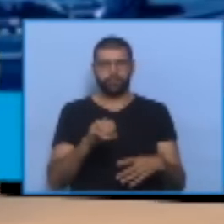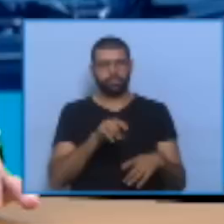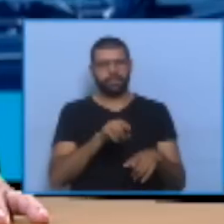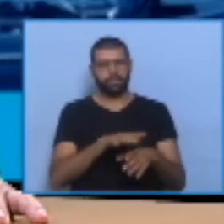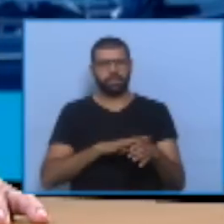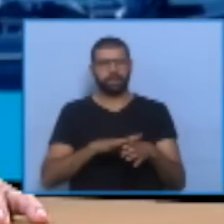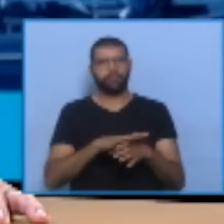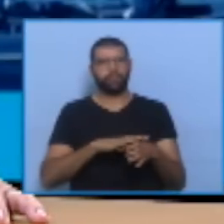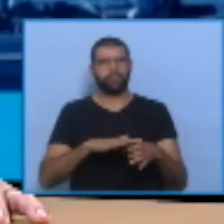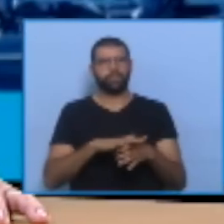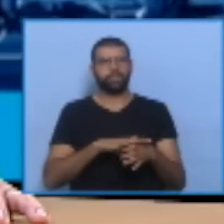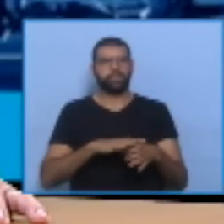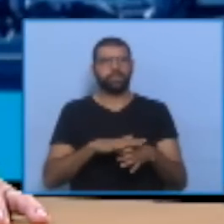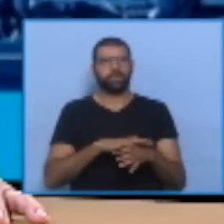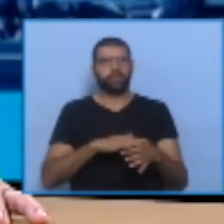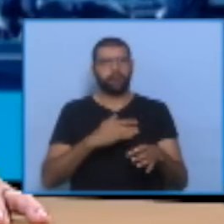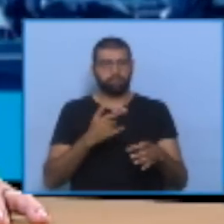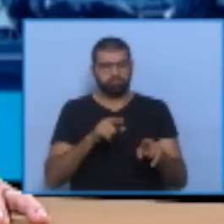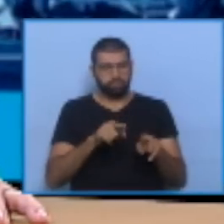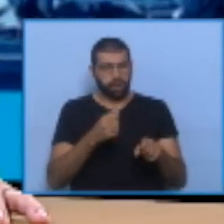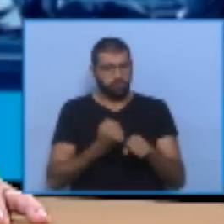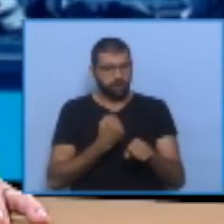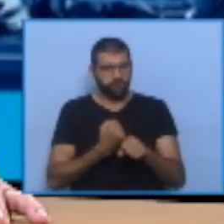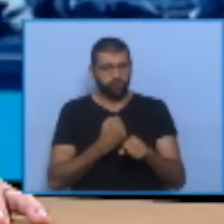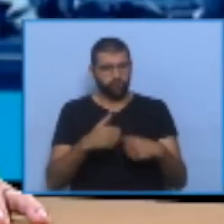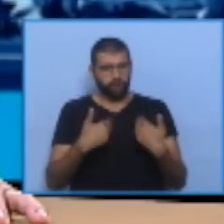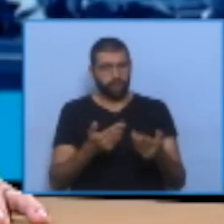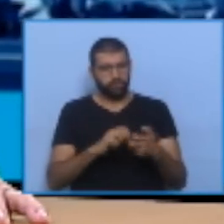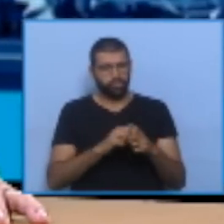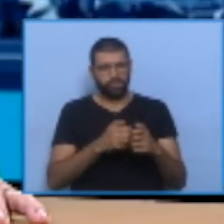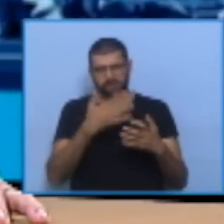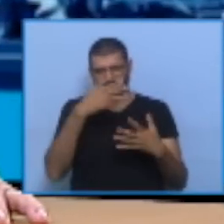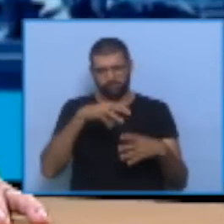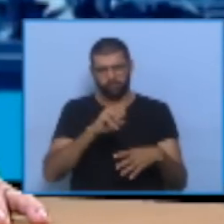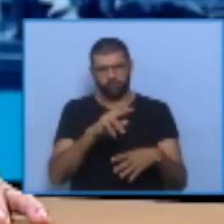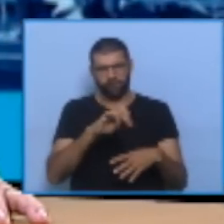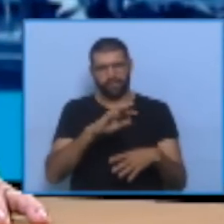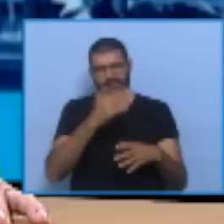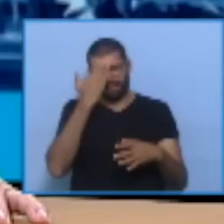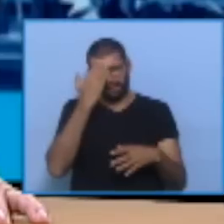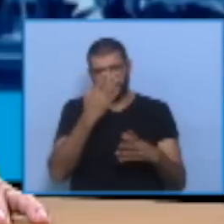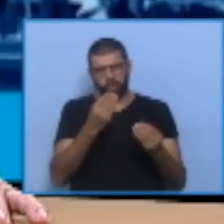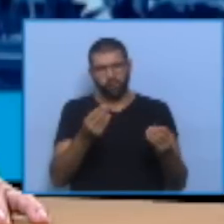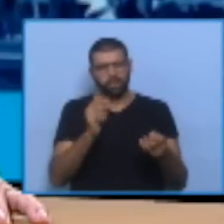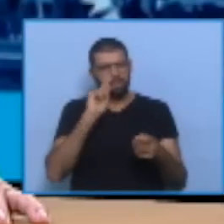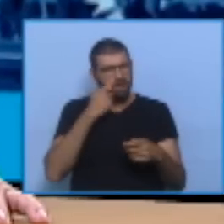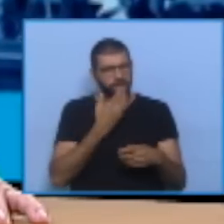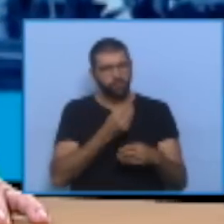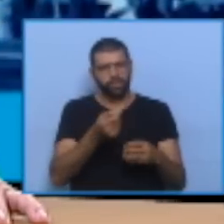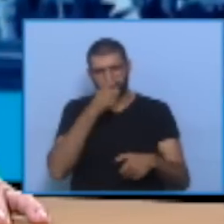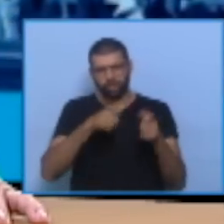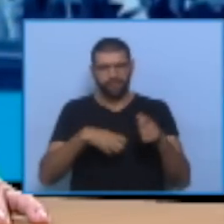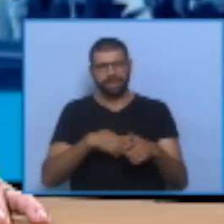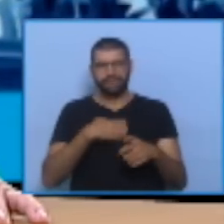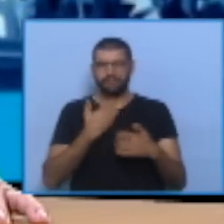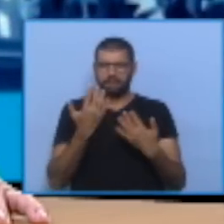é uma causa que traz muitos problemas morais e que traz muitas consequências e que as pessoas se sentem mal